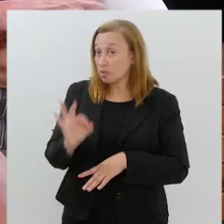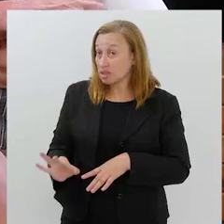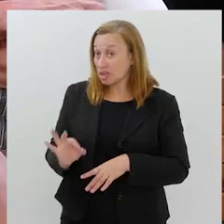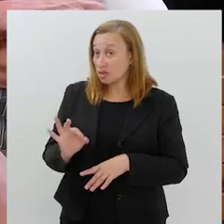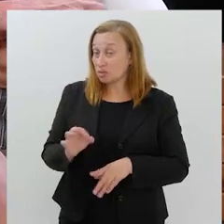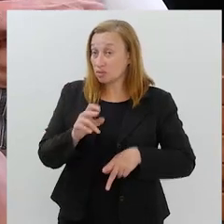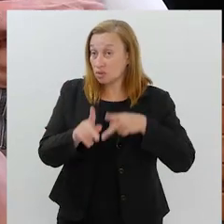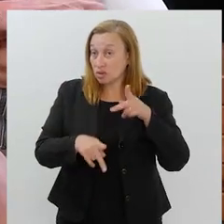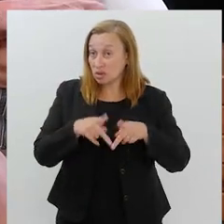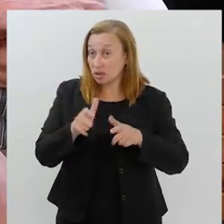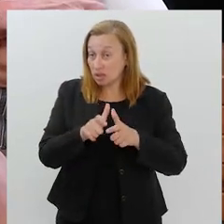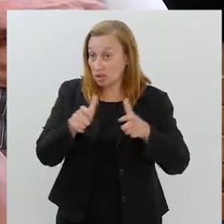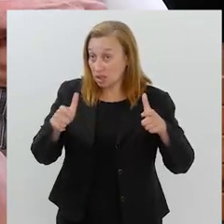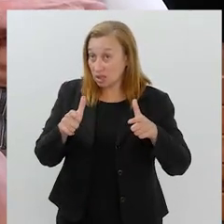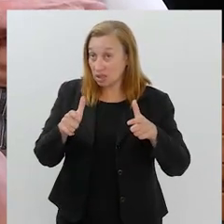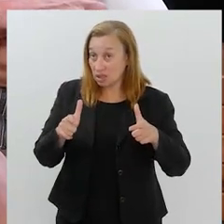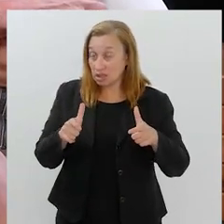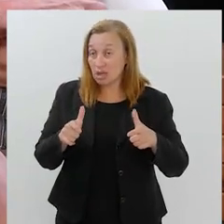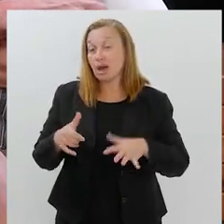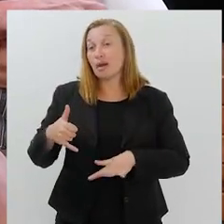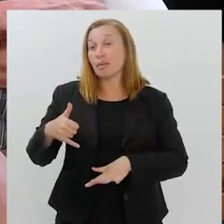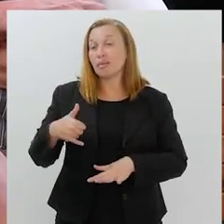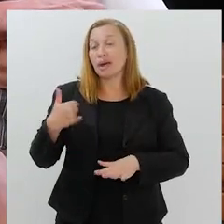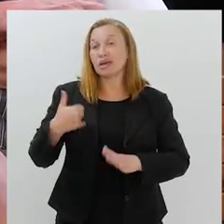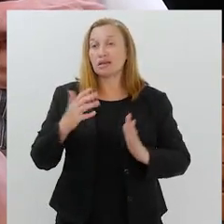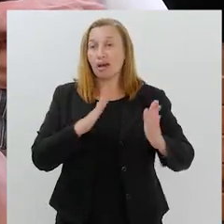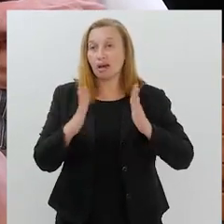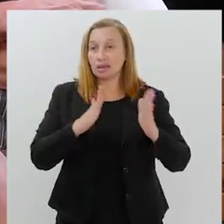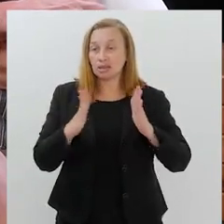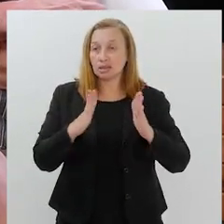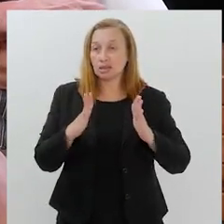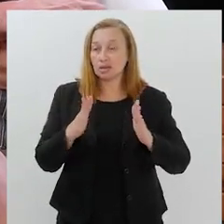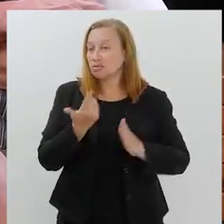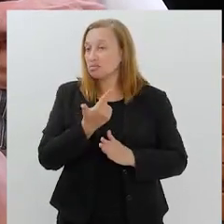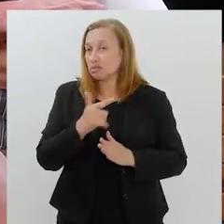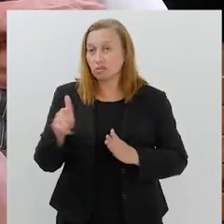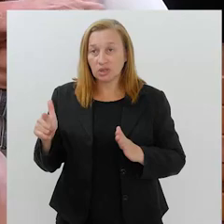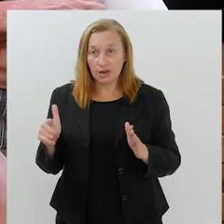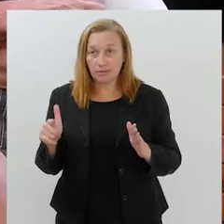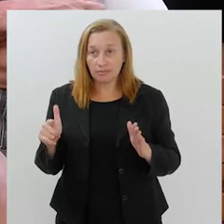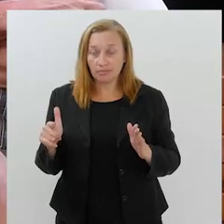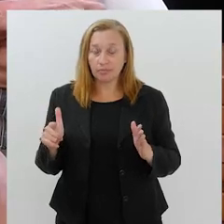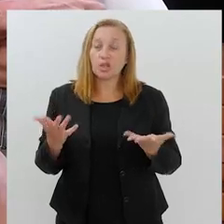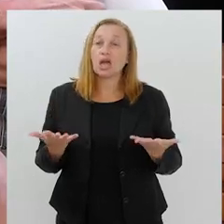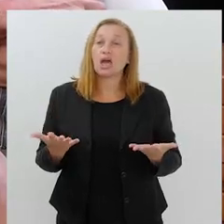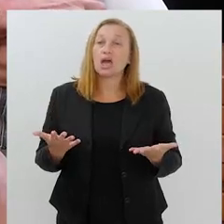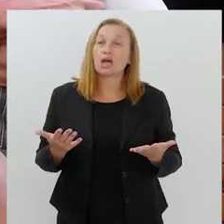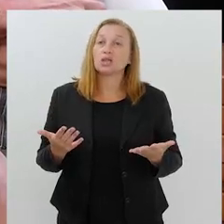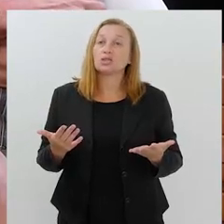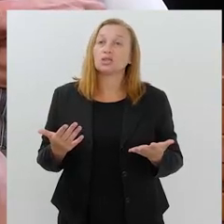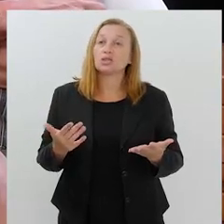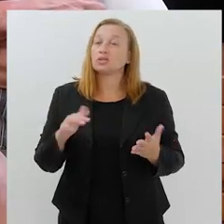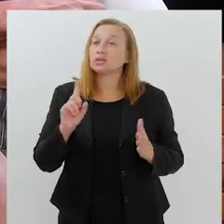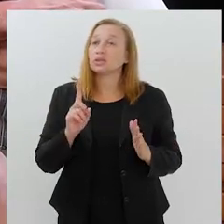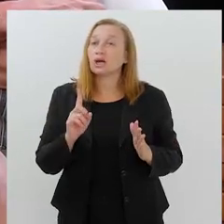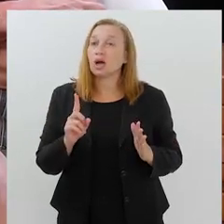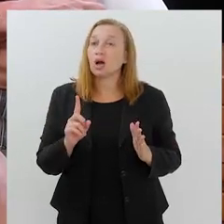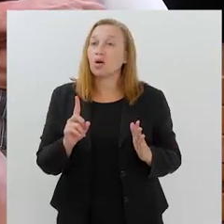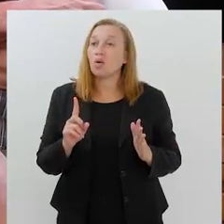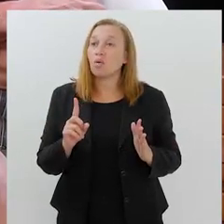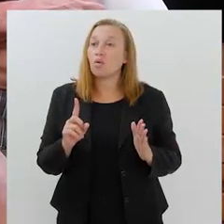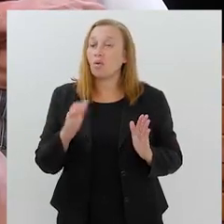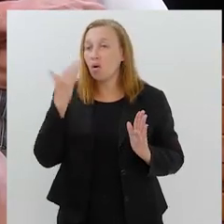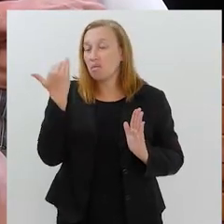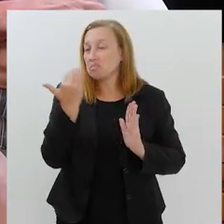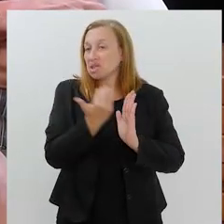população e a meta é 50% o equidade paridade na ocupação das cadeiras e a gente não cumpre isso né a gente não cumpre